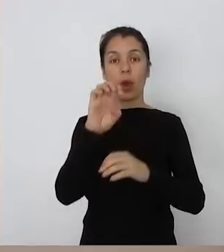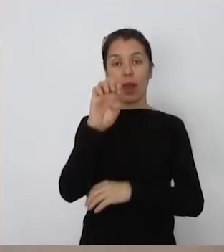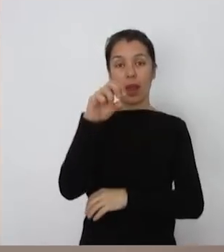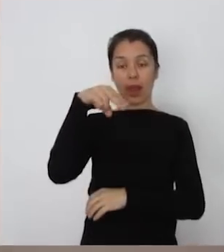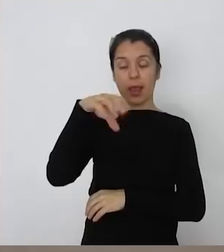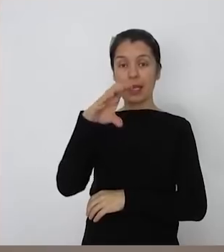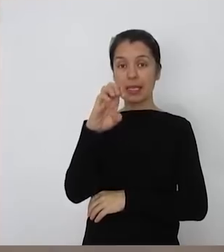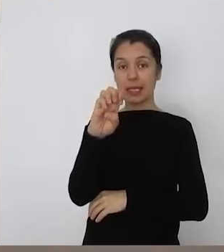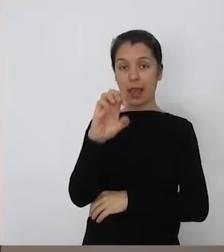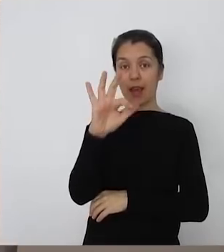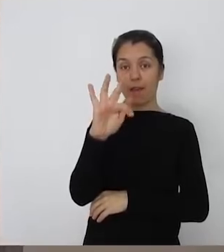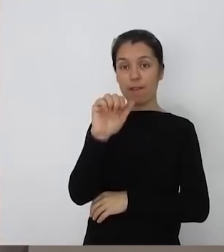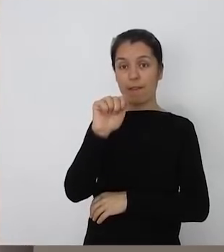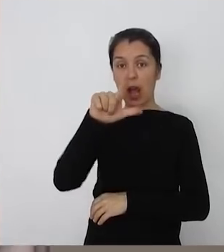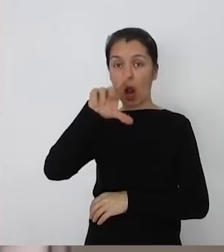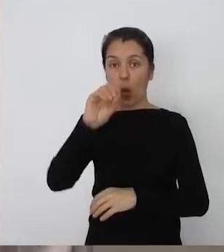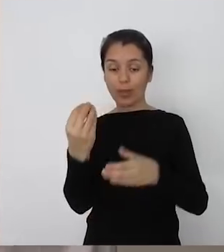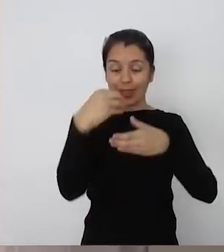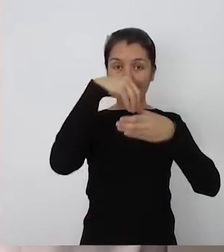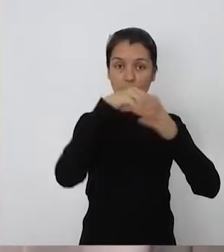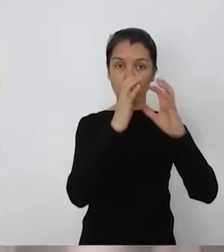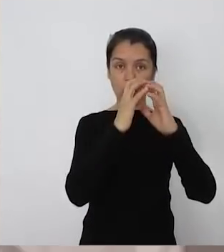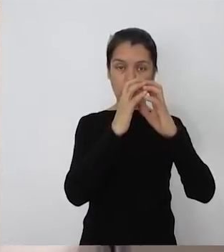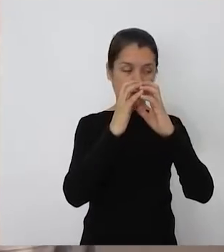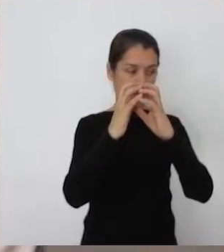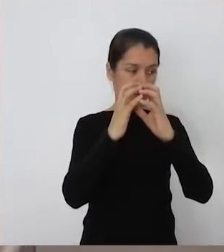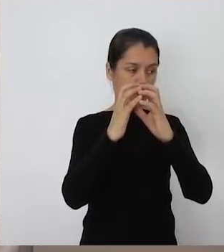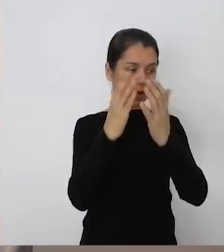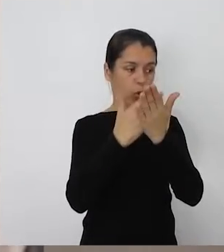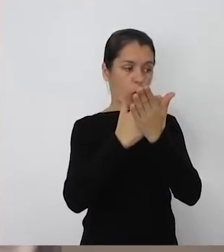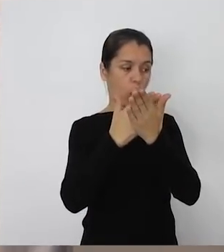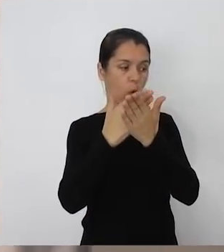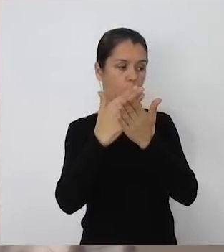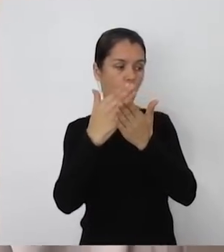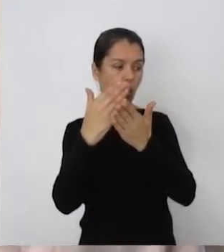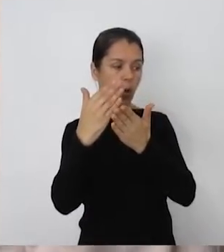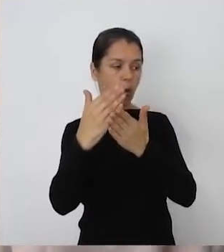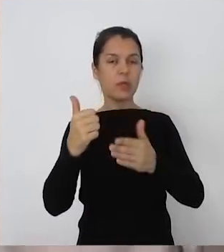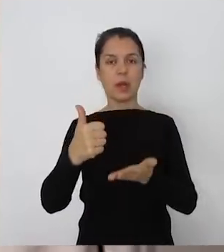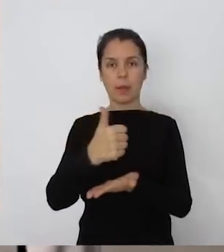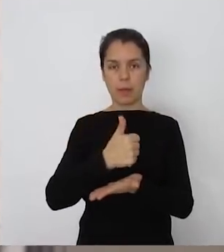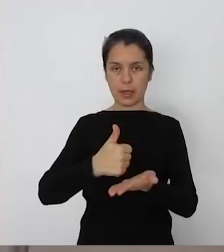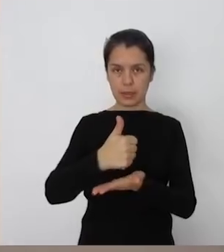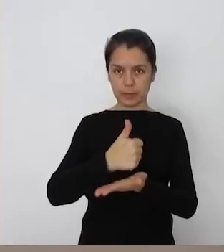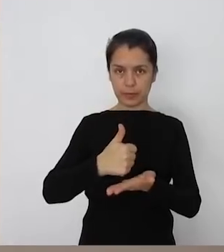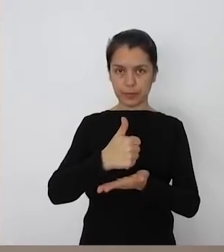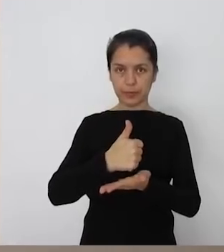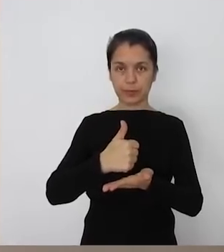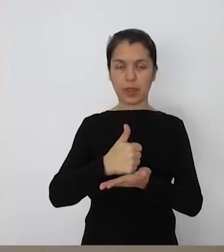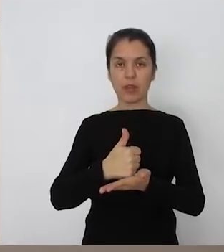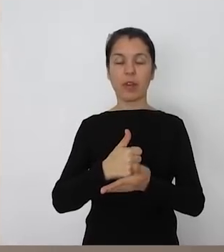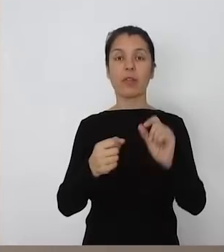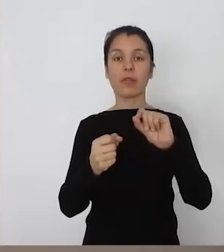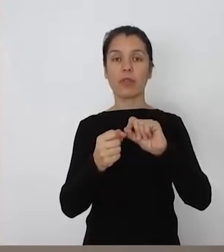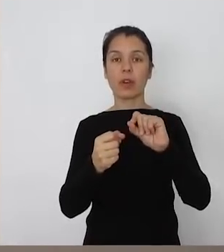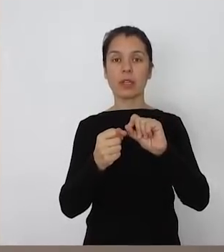A criança não surta. Maravilhoso, né? Só que não é tão maravilhoso assim, porque se eu diminuo a dopamina no encéfalo, eu